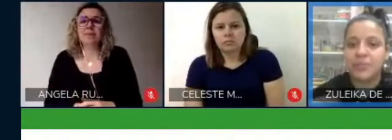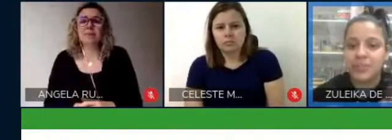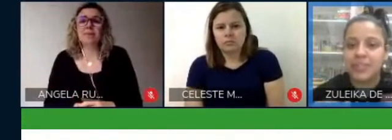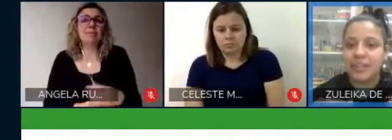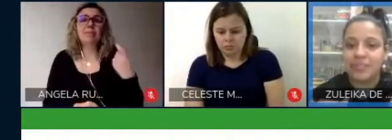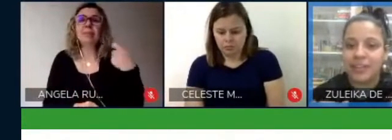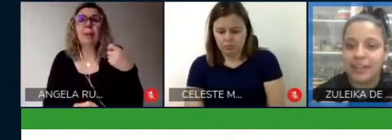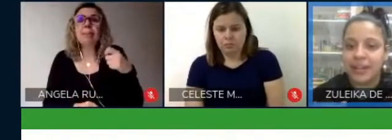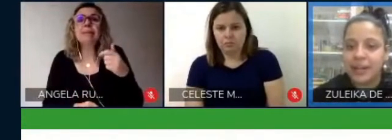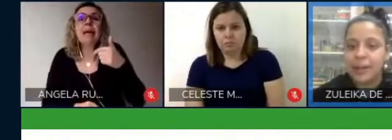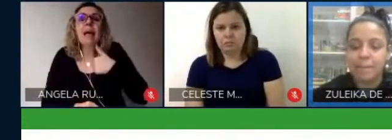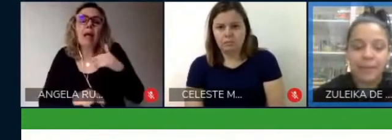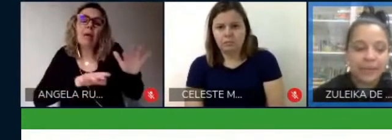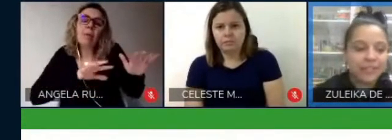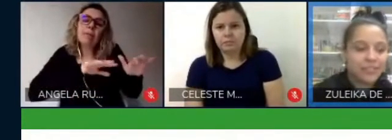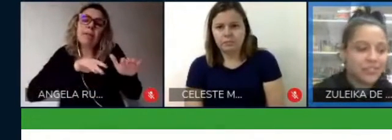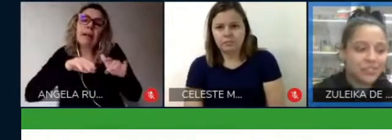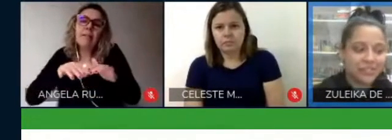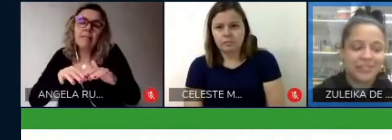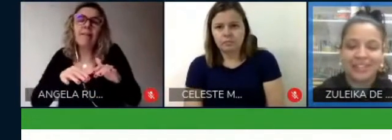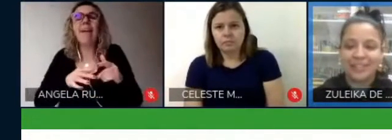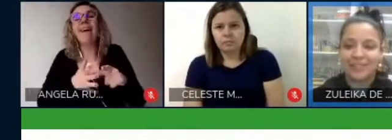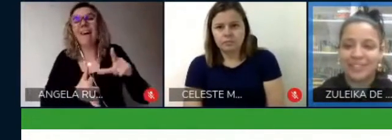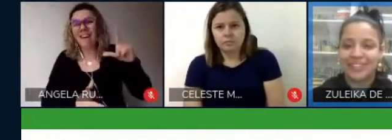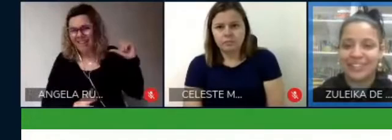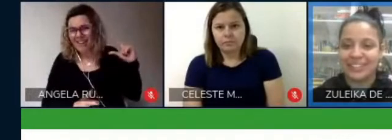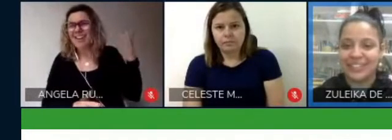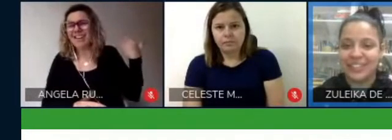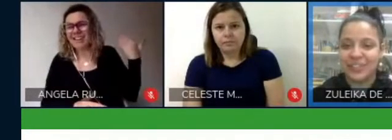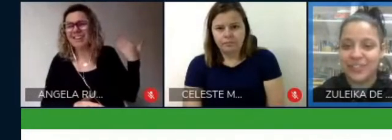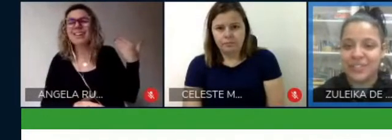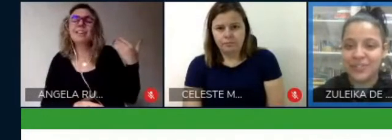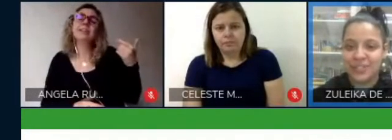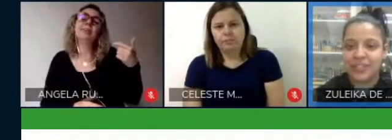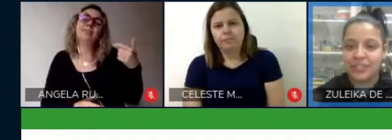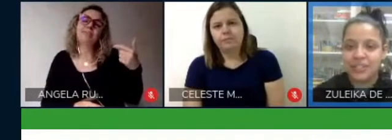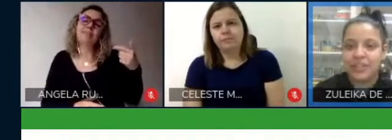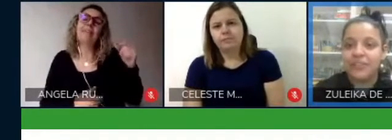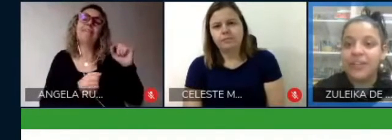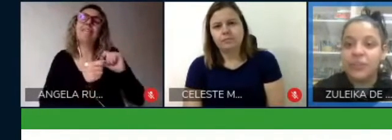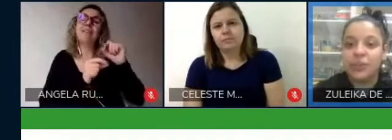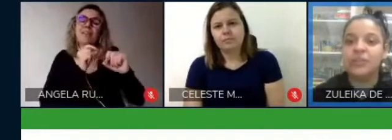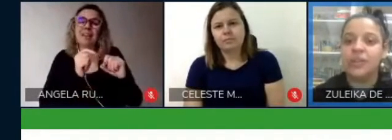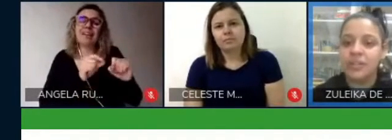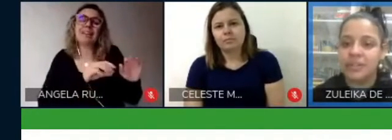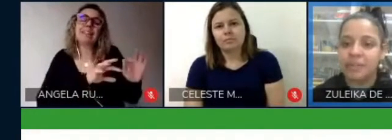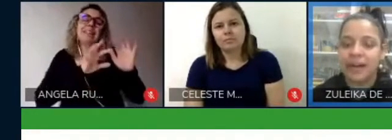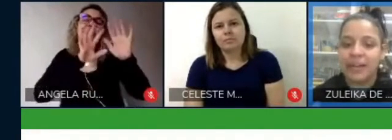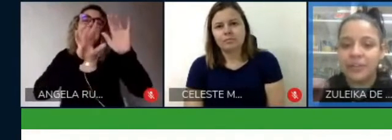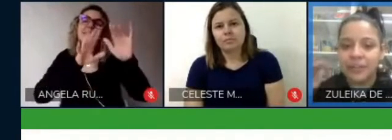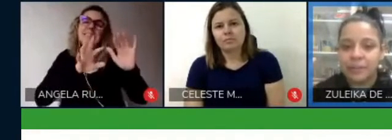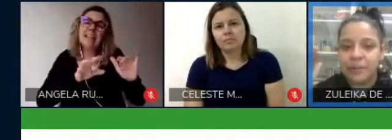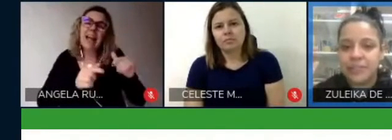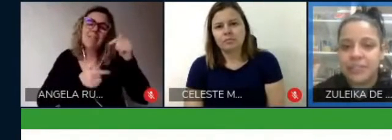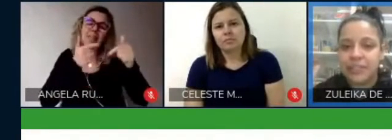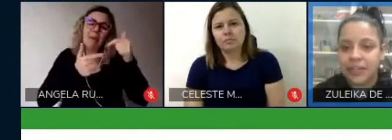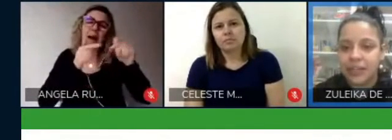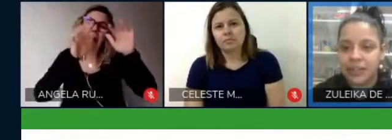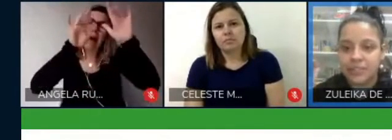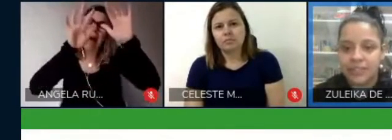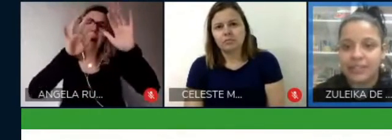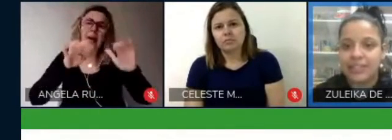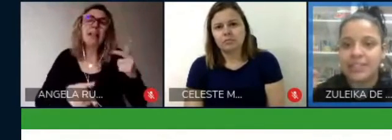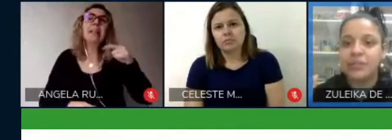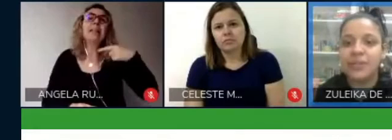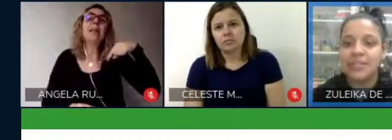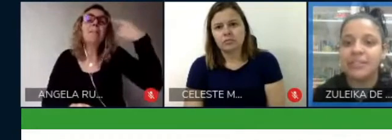eu não preciso escrever. Antes, né, a gente fazia o seguinte, escrevia todo o nosso trabalho e depois